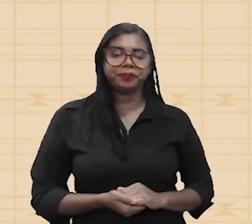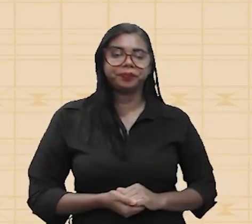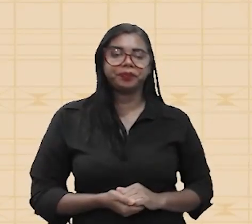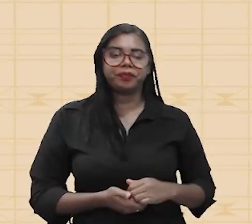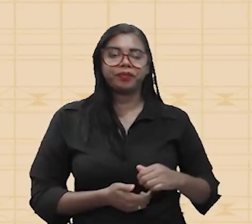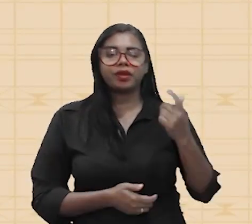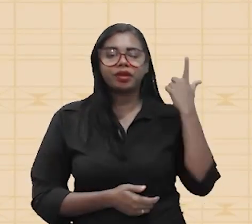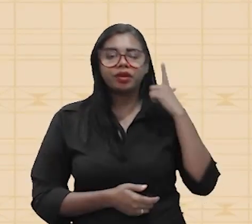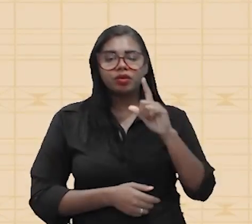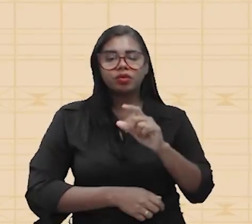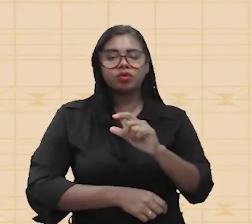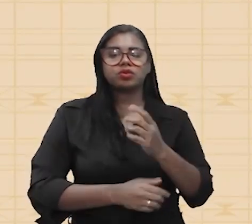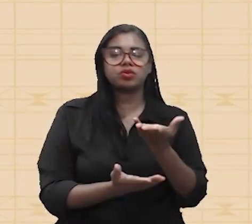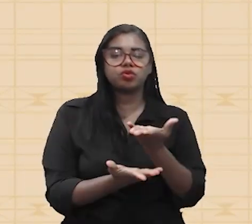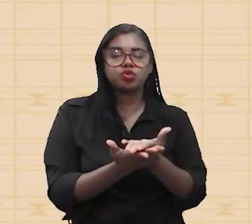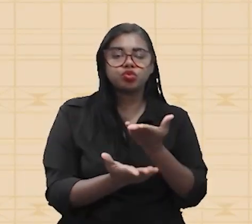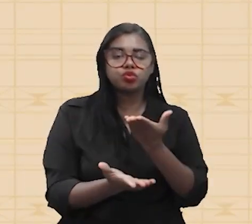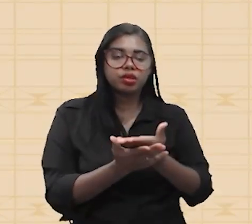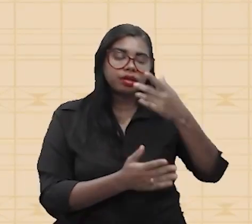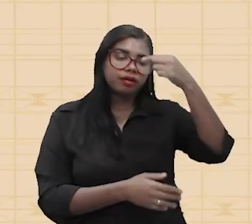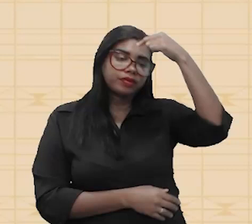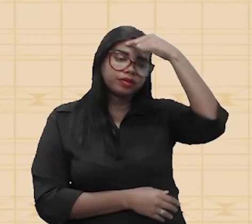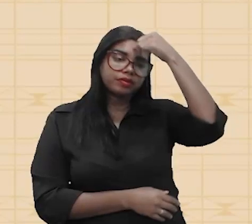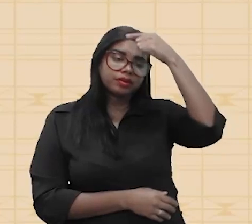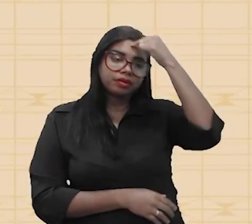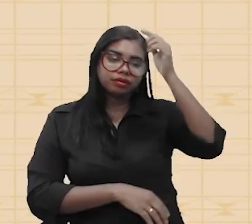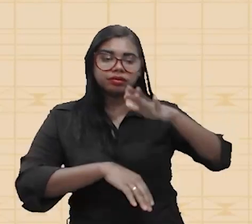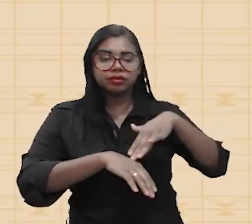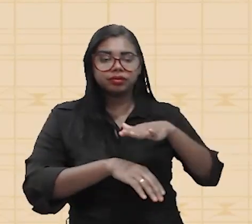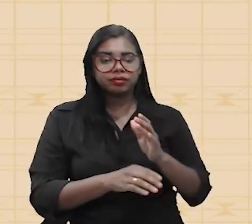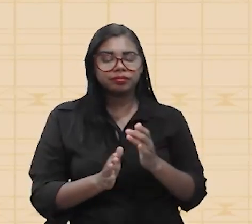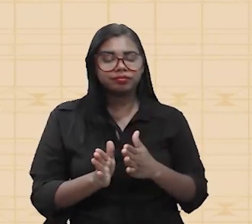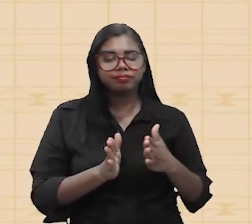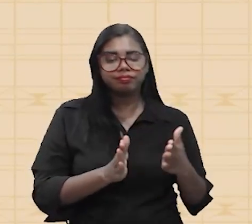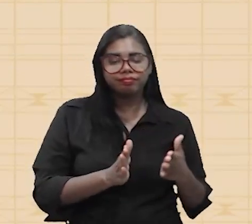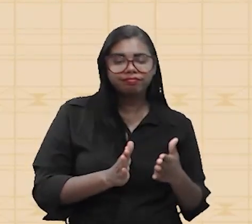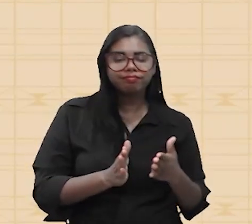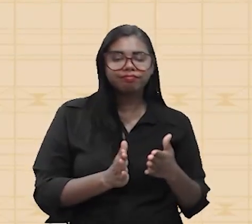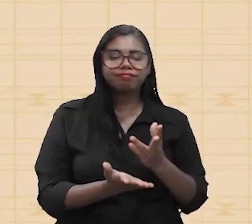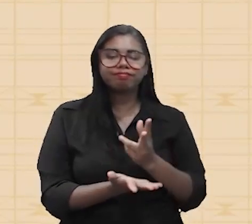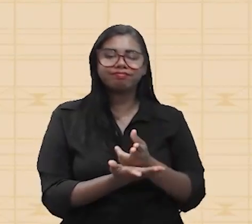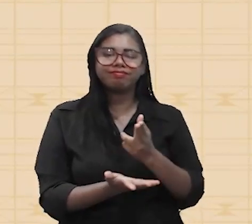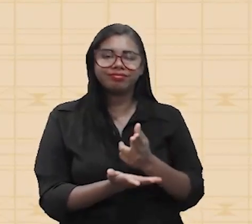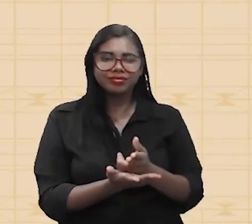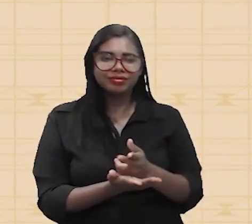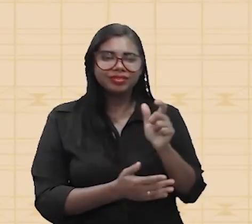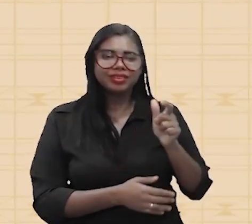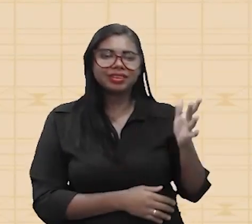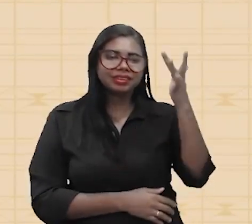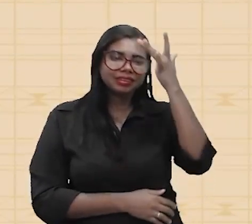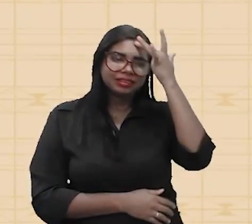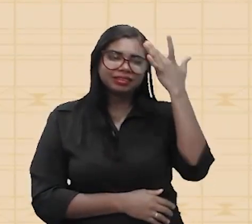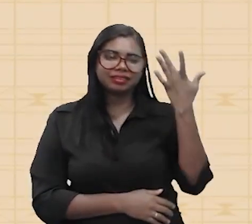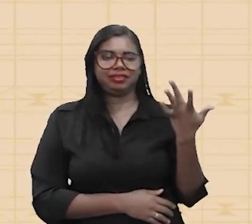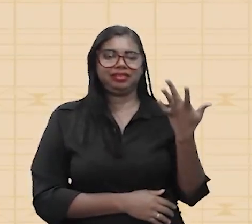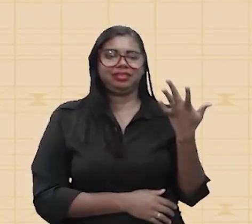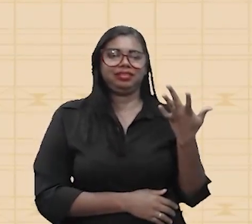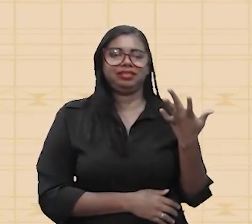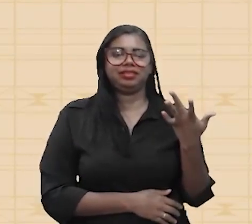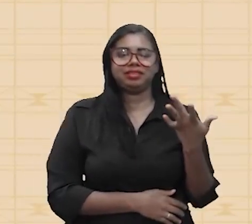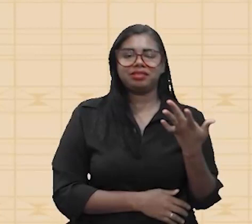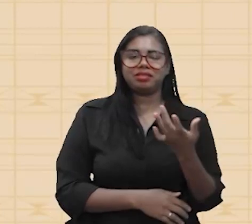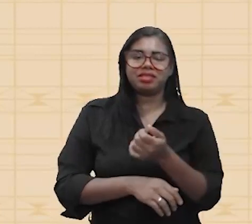secundário, mas sempre tinha um apadrinhamento, sabe? Sempre tinha alguém que era uma espécie de ex-dono que dava